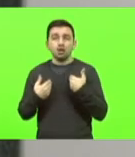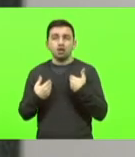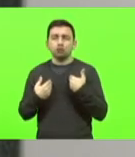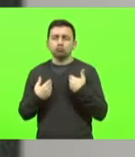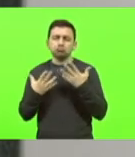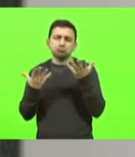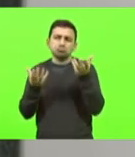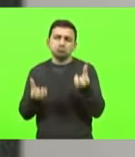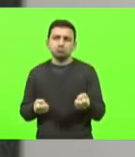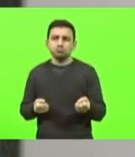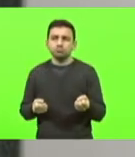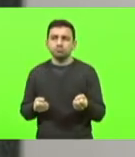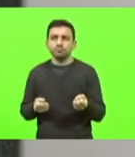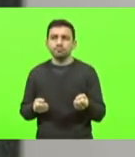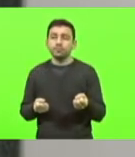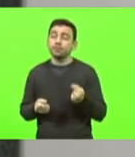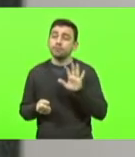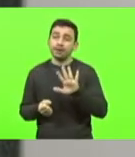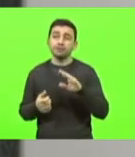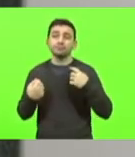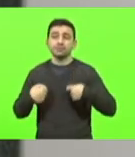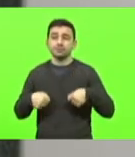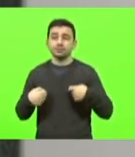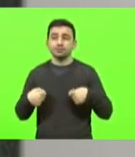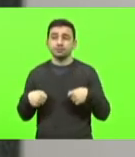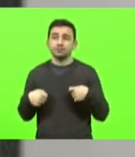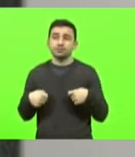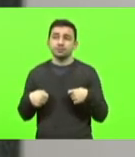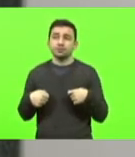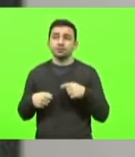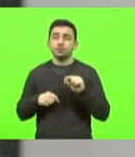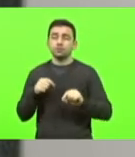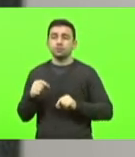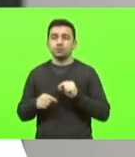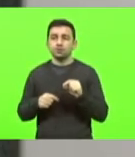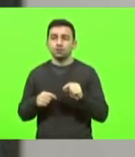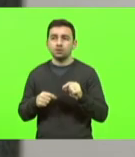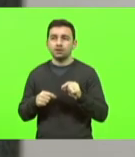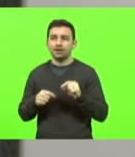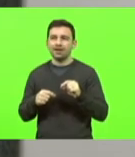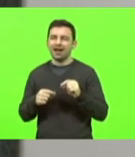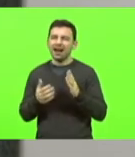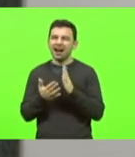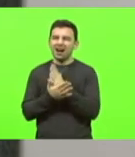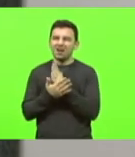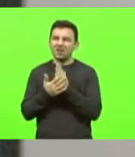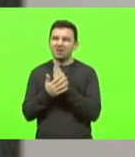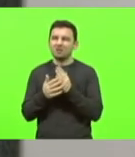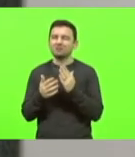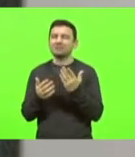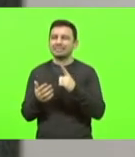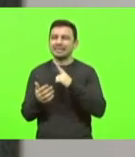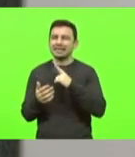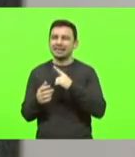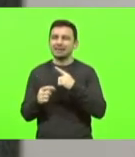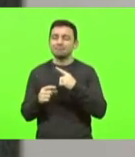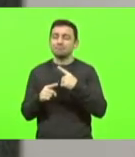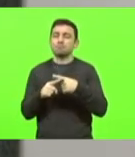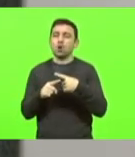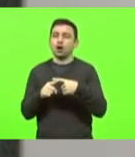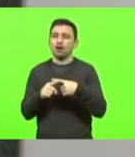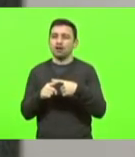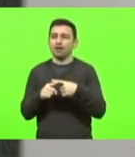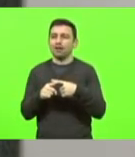só que terá que ter em suas vírgulas, em seus pormenores, definido